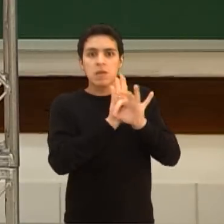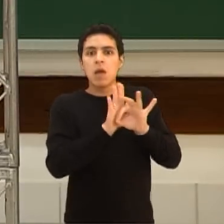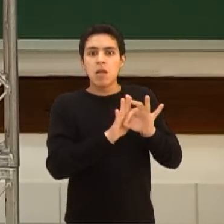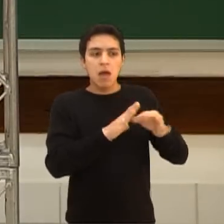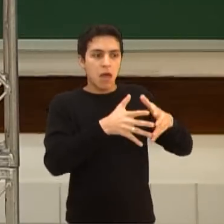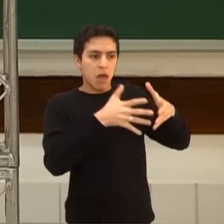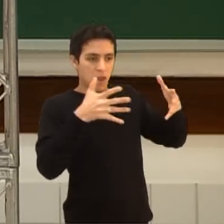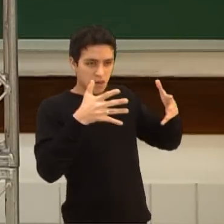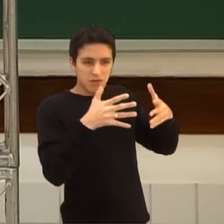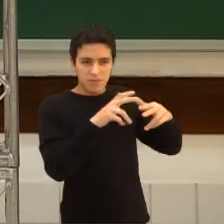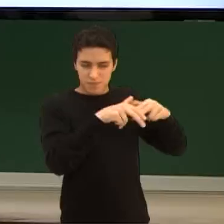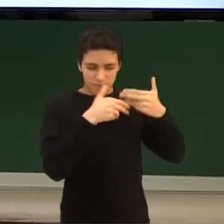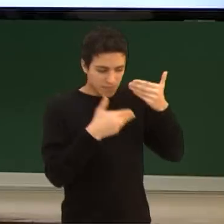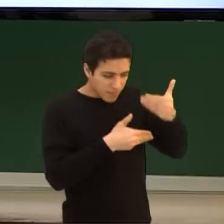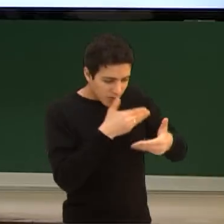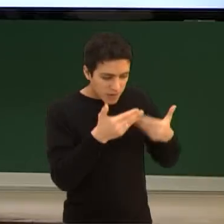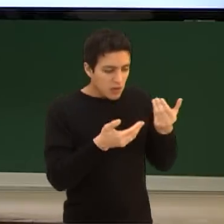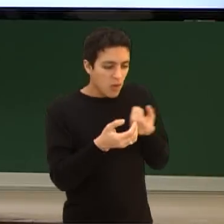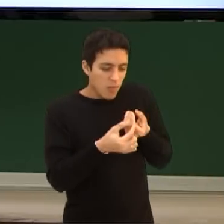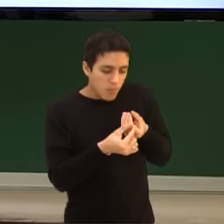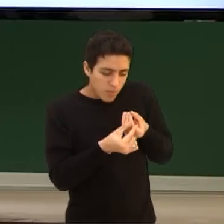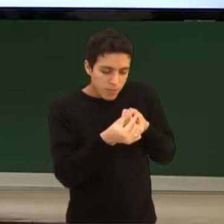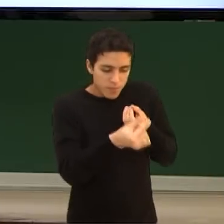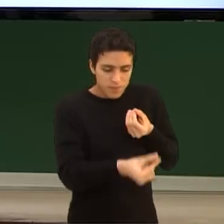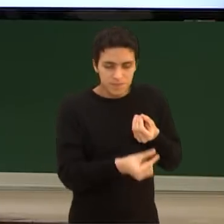aqui, né, o processo de ovulação.